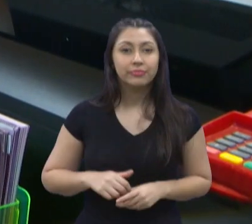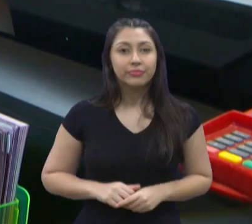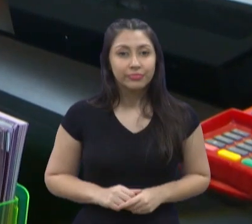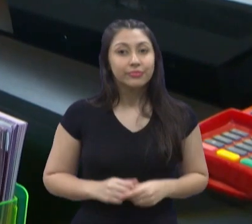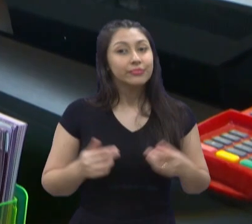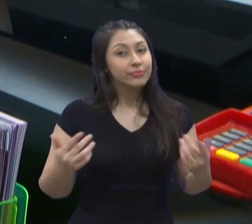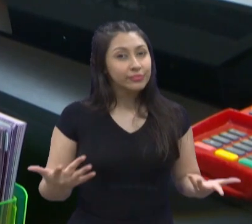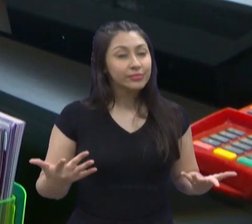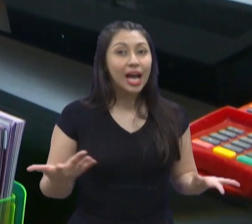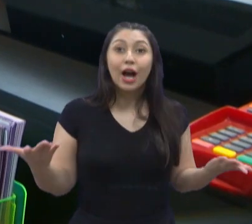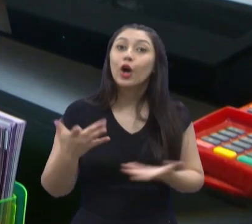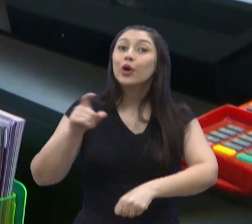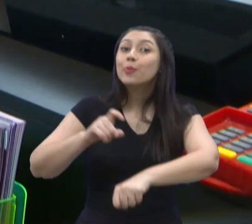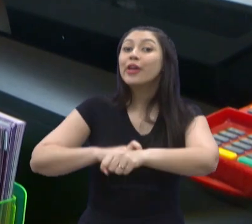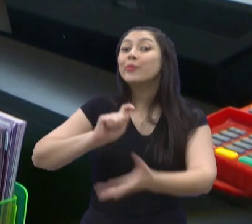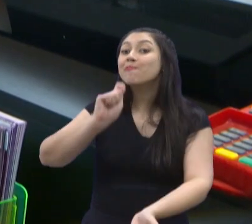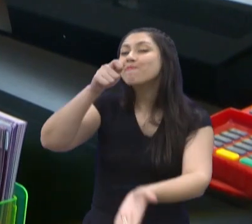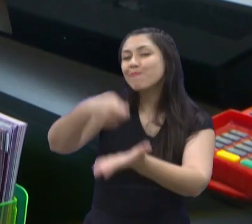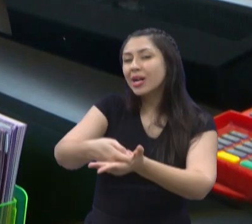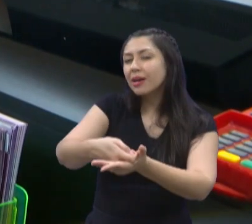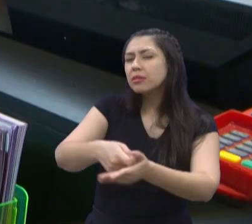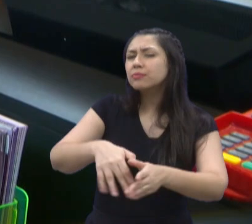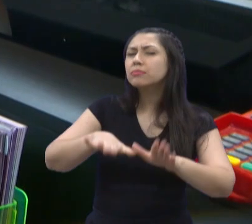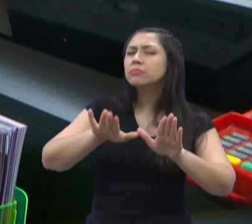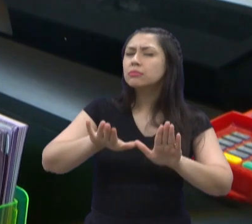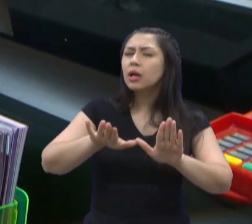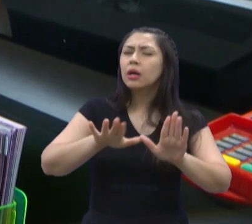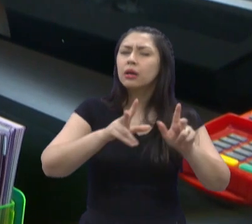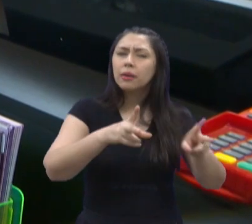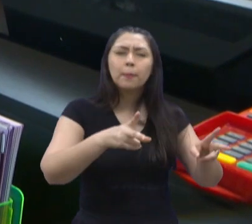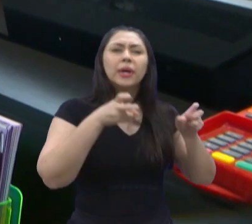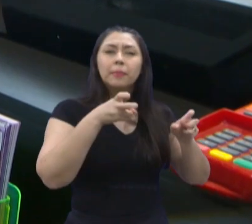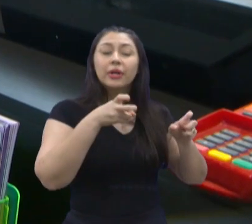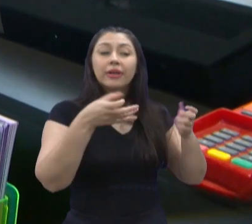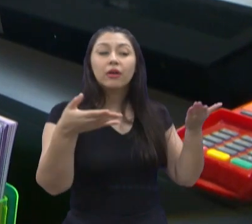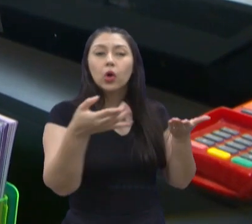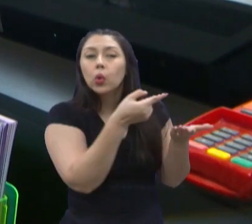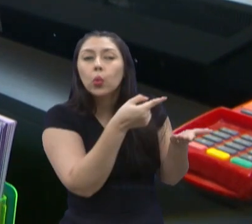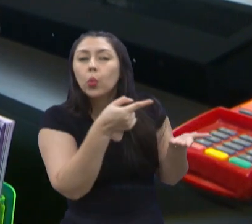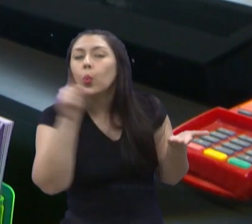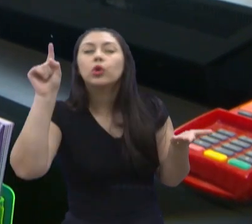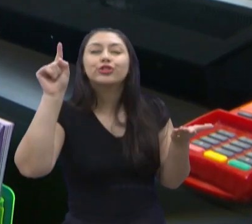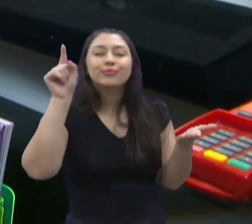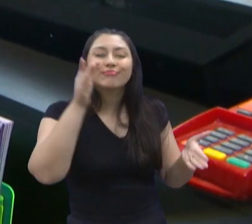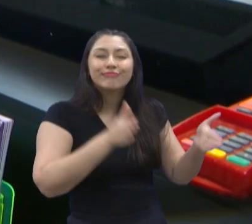Finalmente, o momento de pagar pela compra, mas vocês perceberam que esse é a última etapa desse processo de